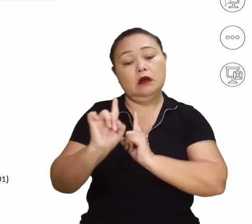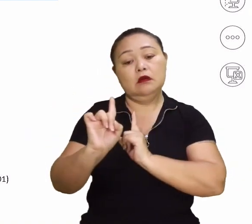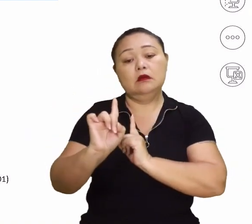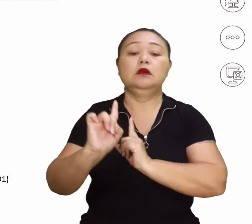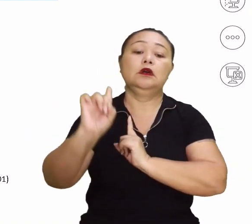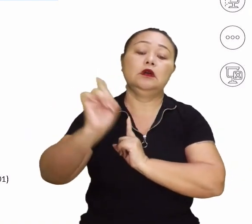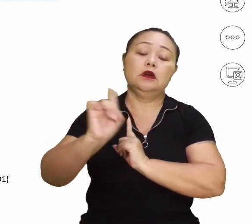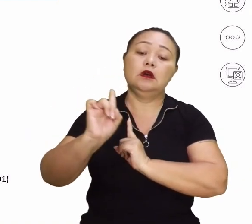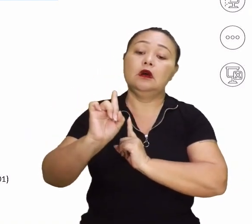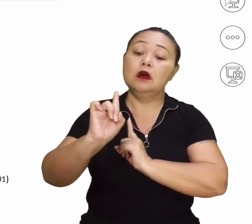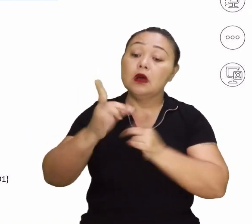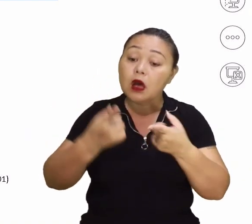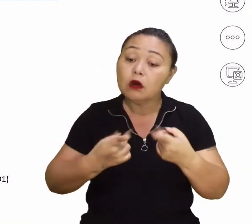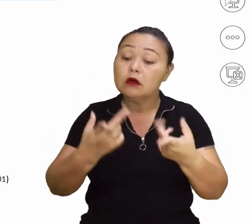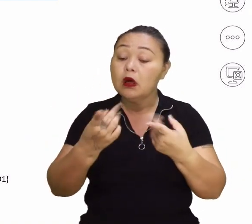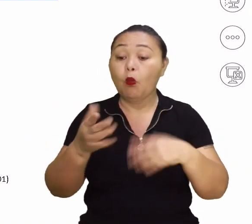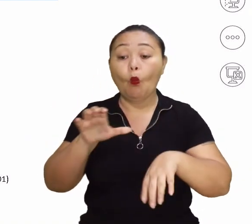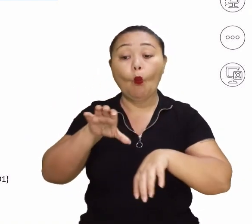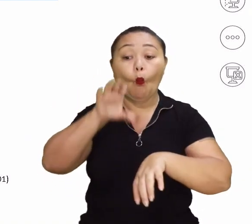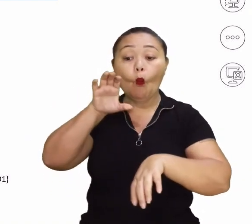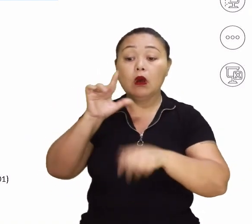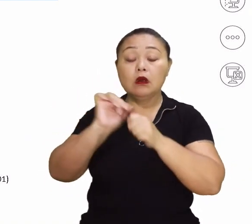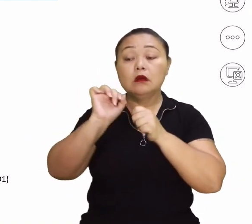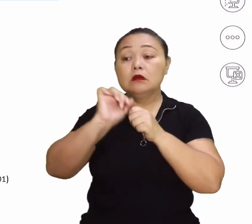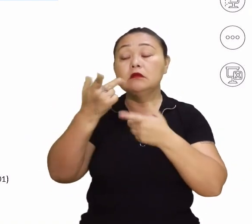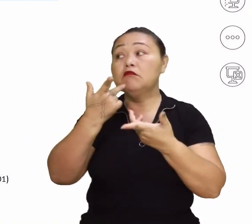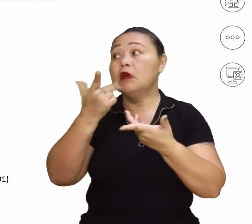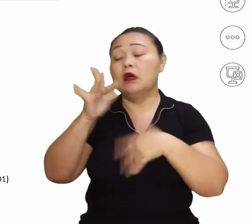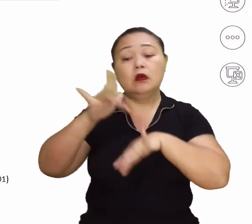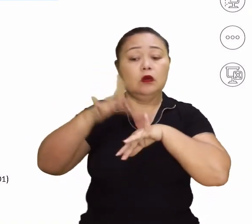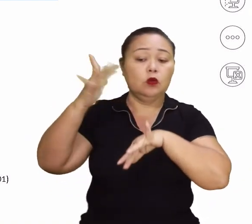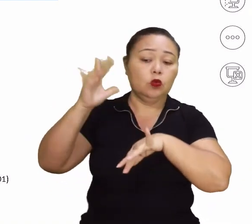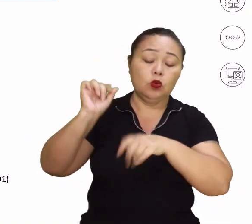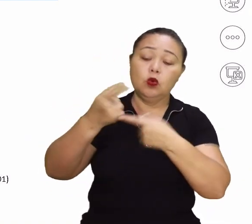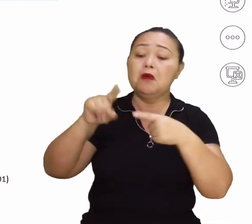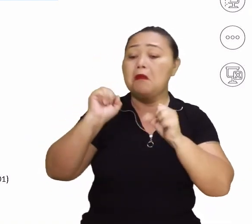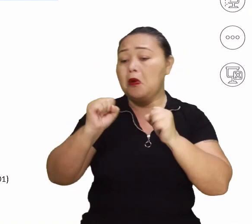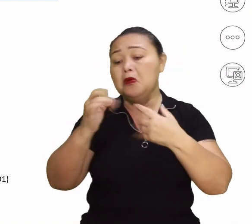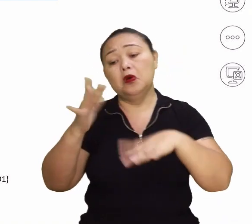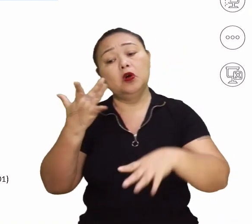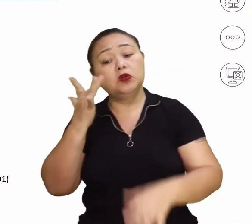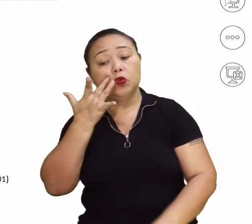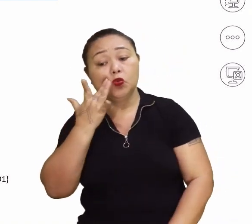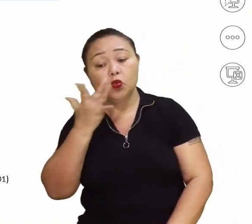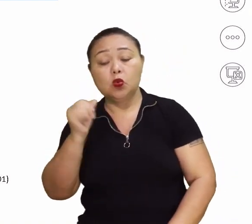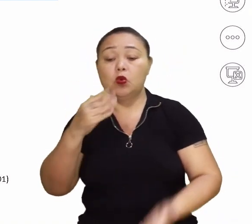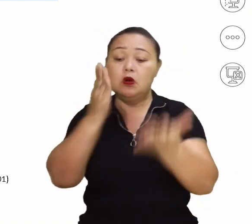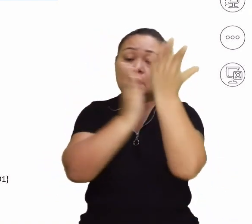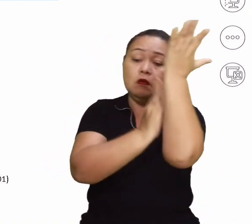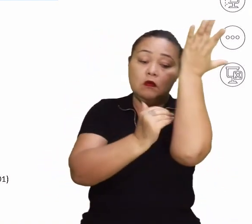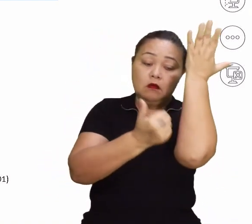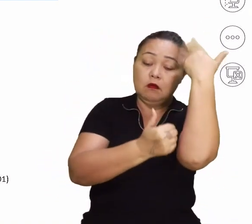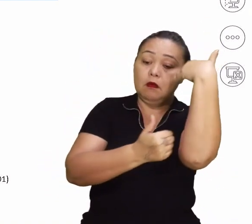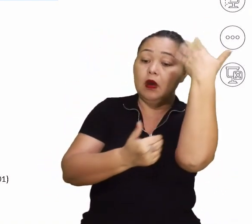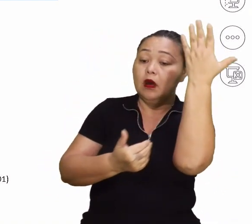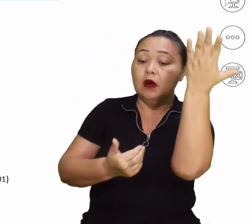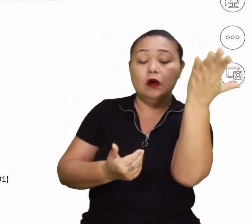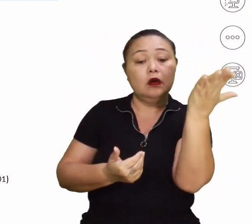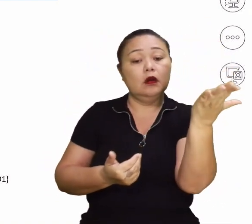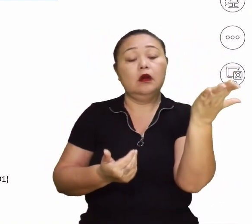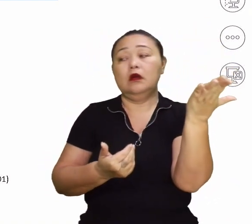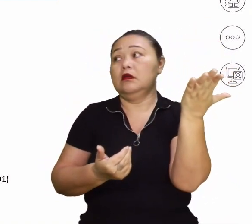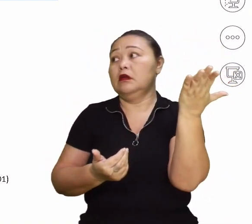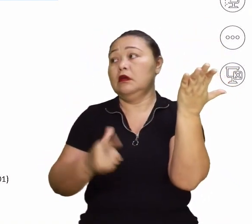for vendido de uma forma ilegal, não vou falar nem só do diamante, pode ser o ouro também, a madeira. Se